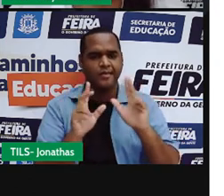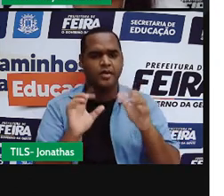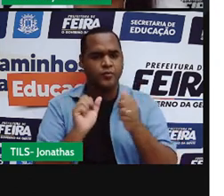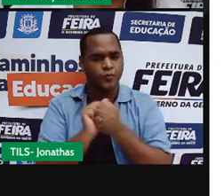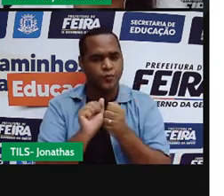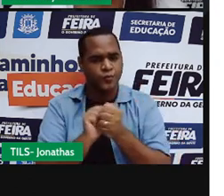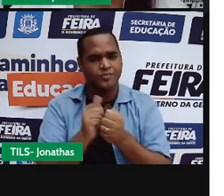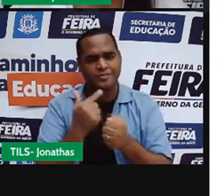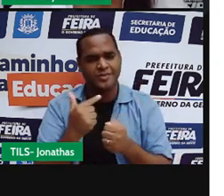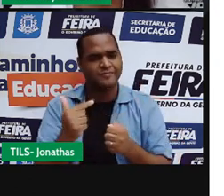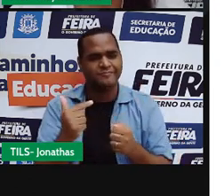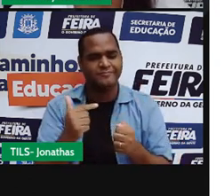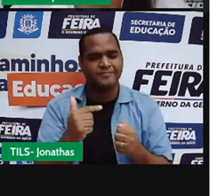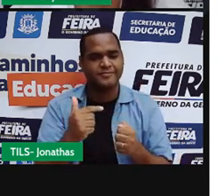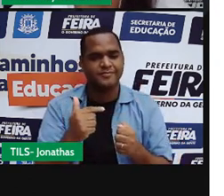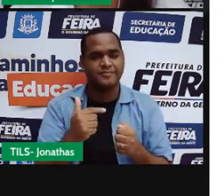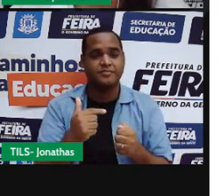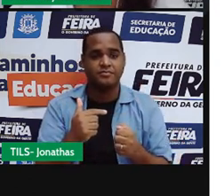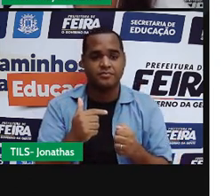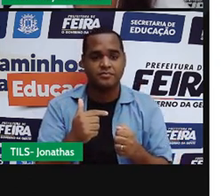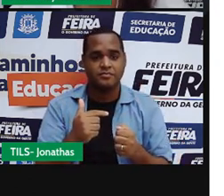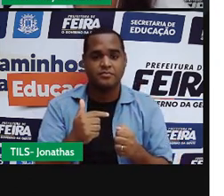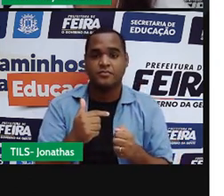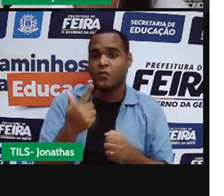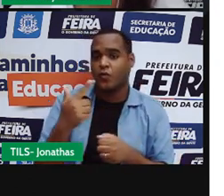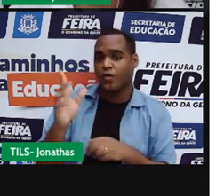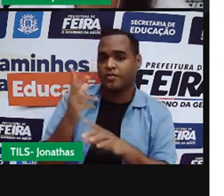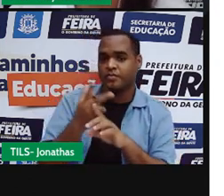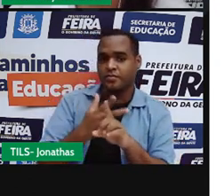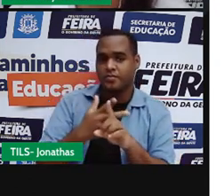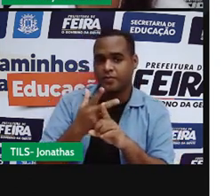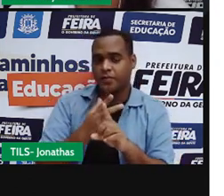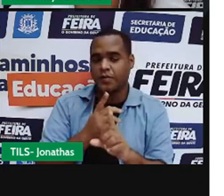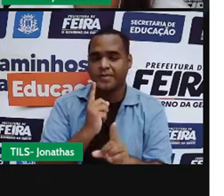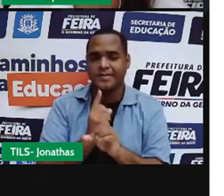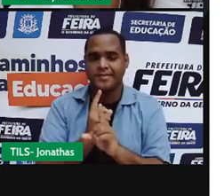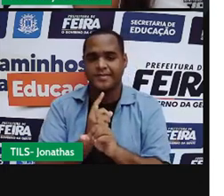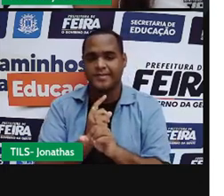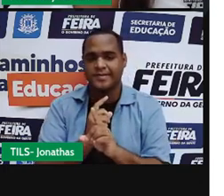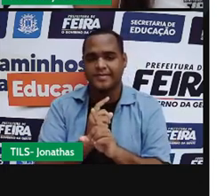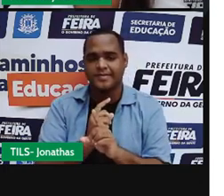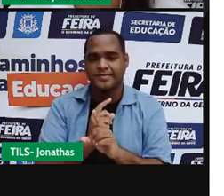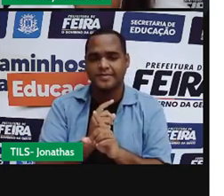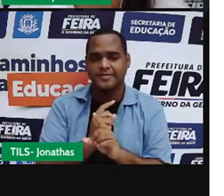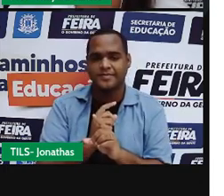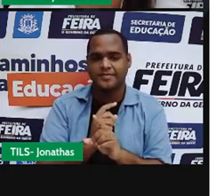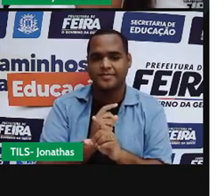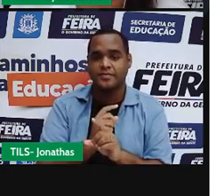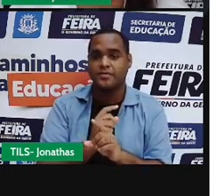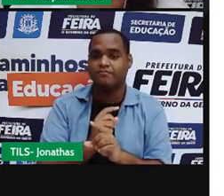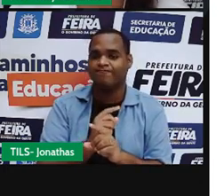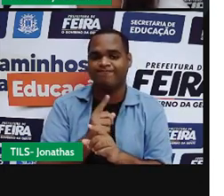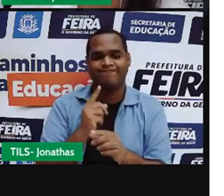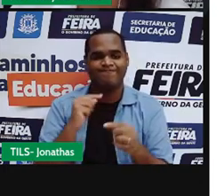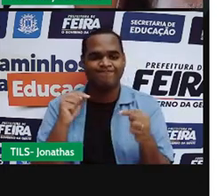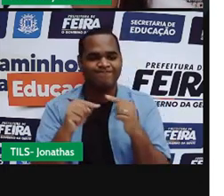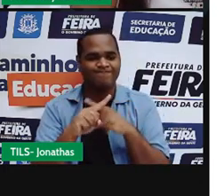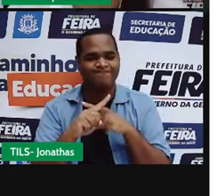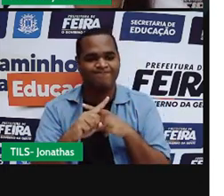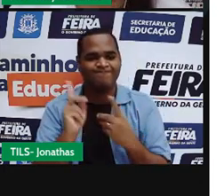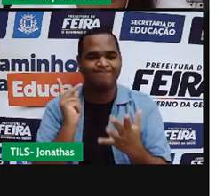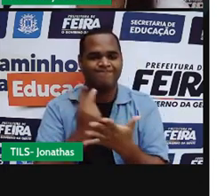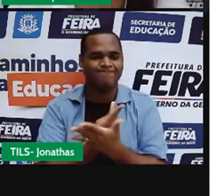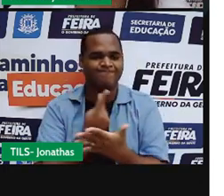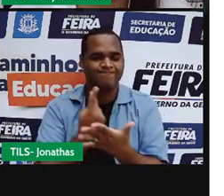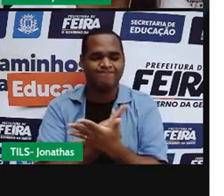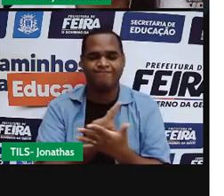Não é esse caso. Então, vamos procurar outro. Gasoso. moléculas estão bem juntinhas, também não